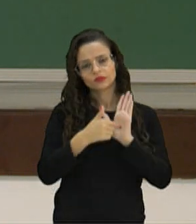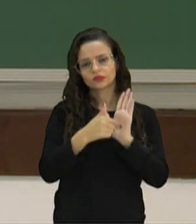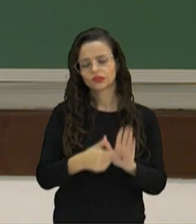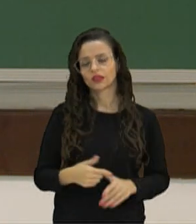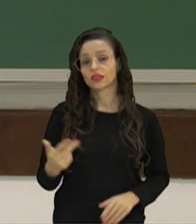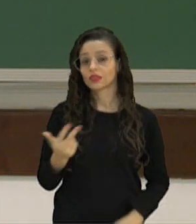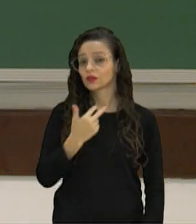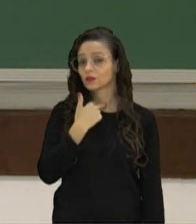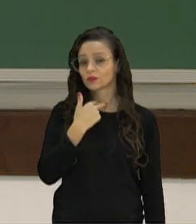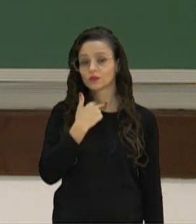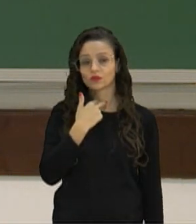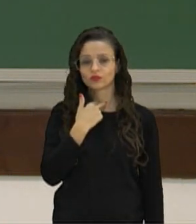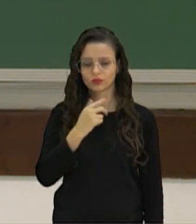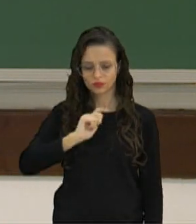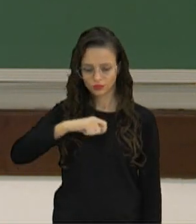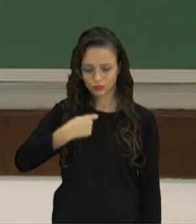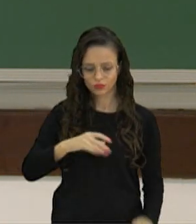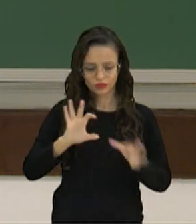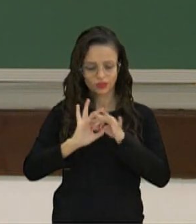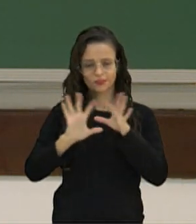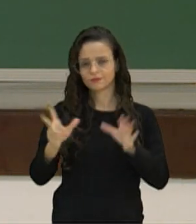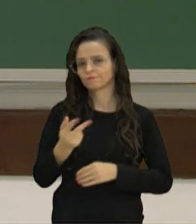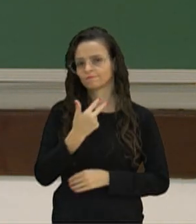não poder ser livre, né?